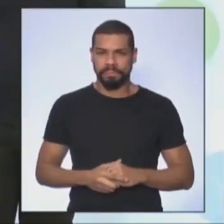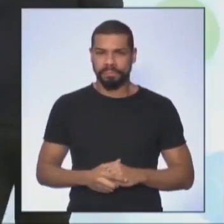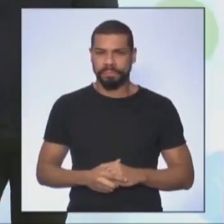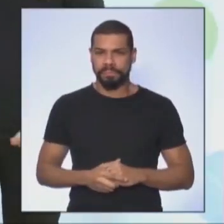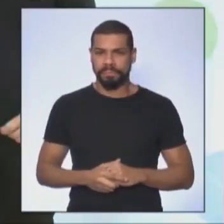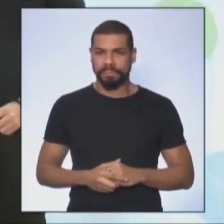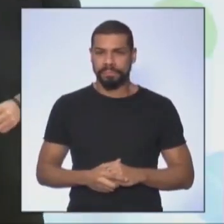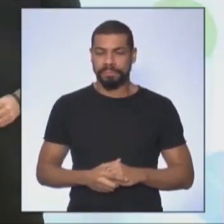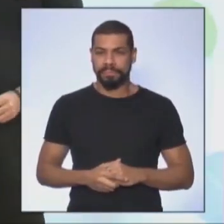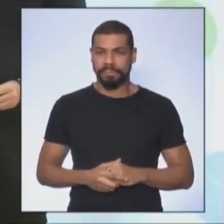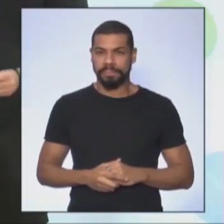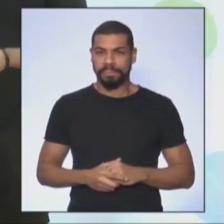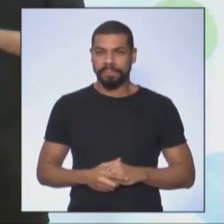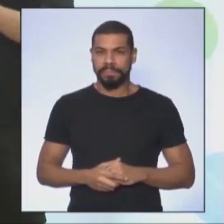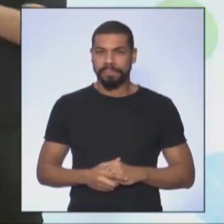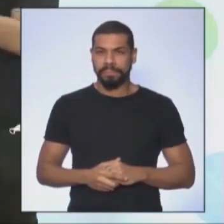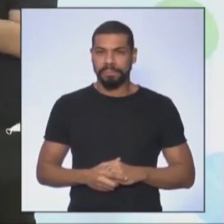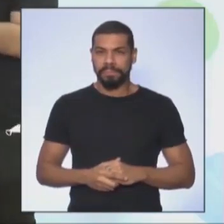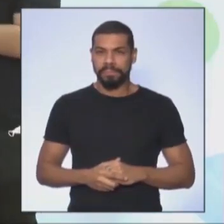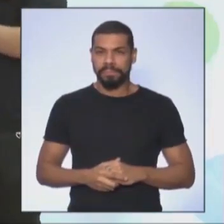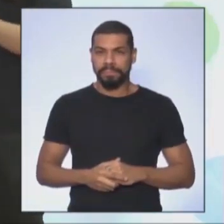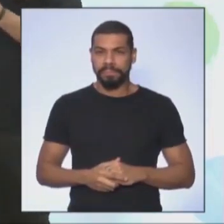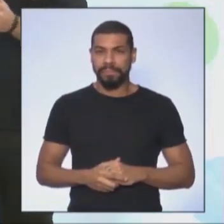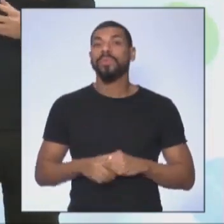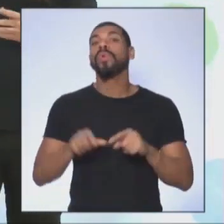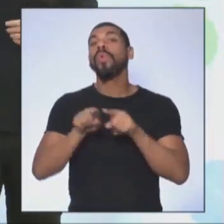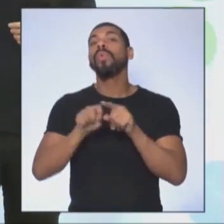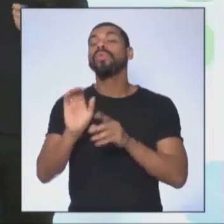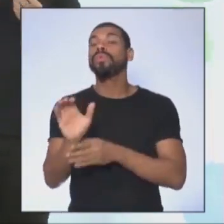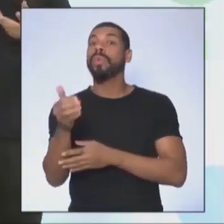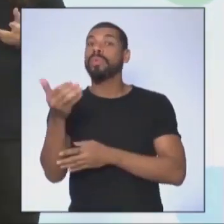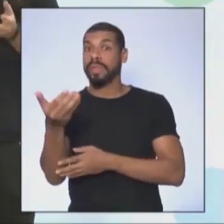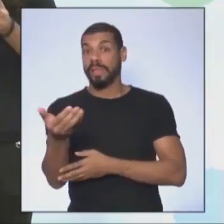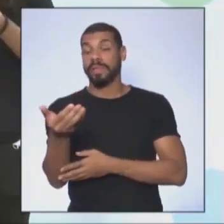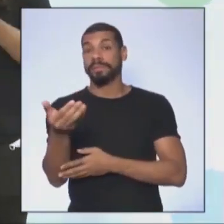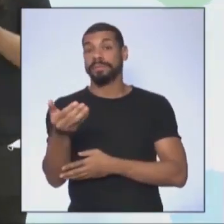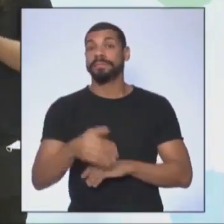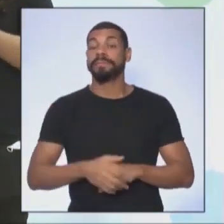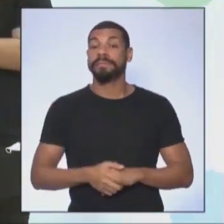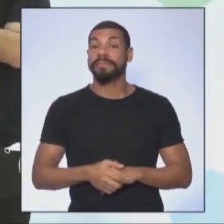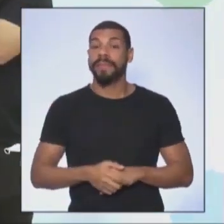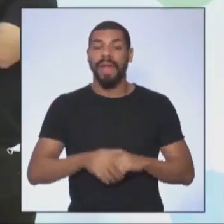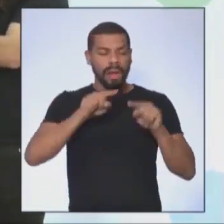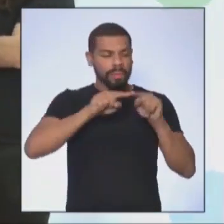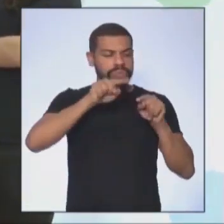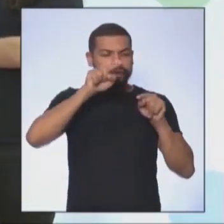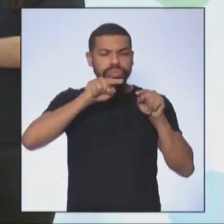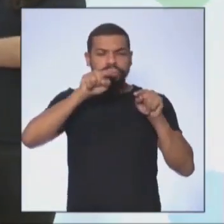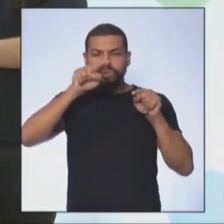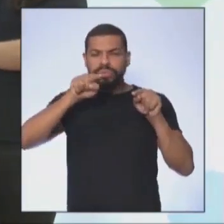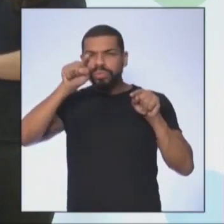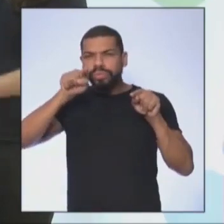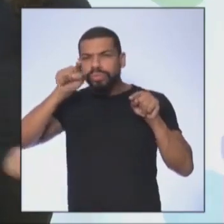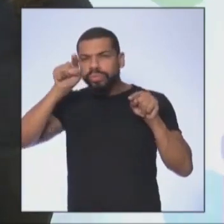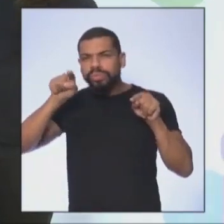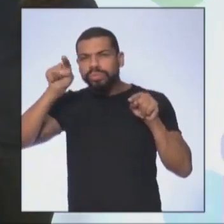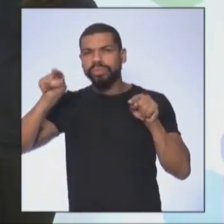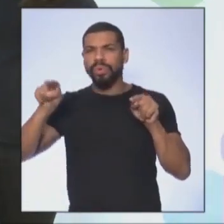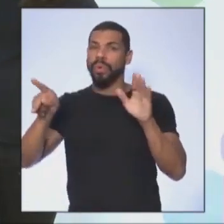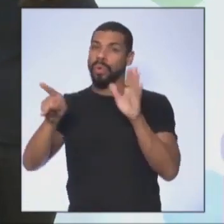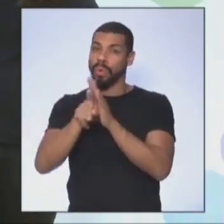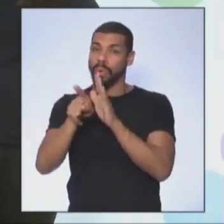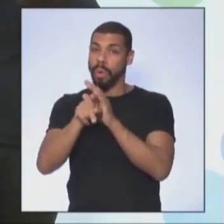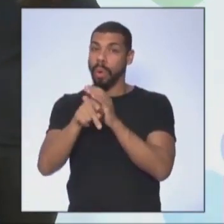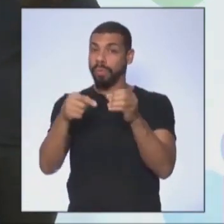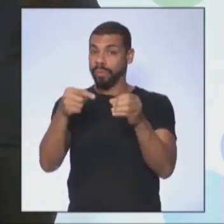Então, esse som que a gente está ouvindo, essa nota musical que a gente está ouvindo, é a frequência de ressonância dessa taça. Sim, específica